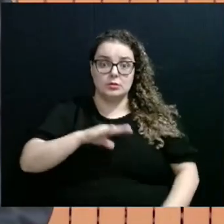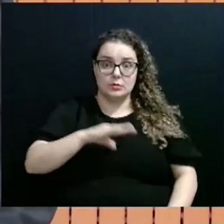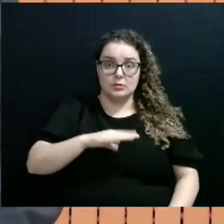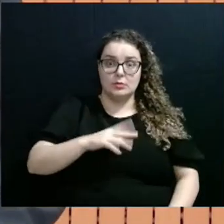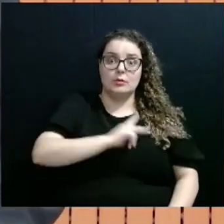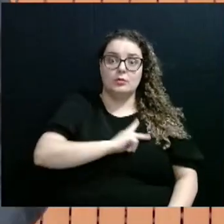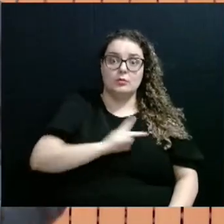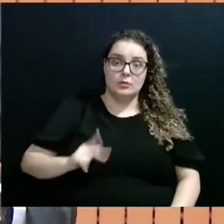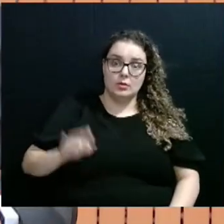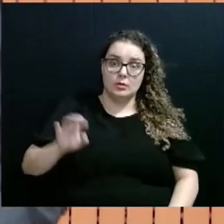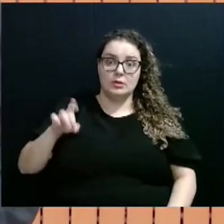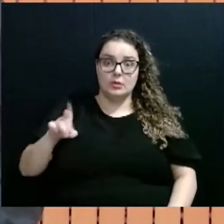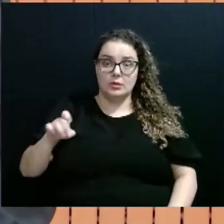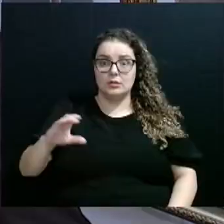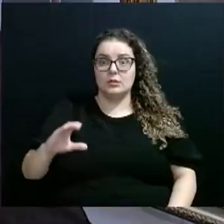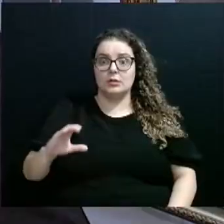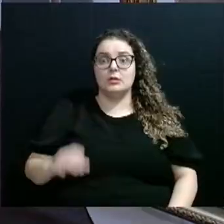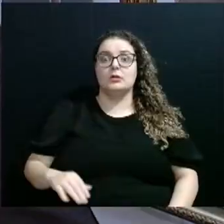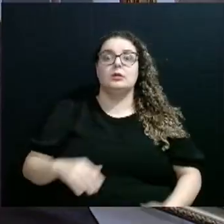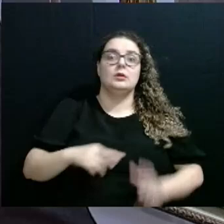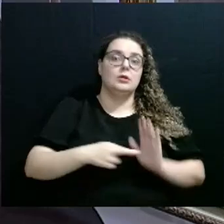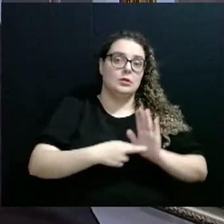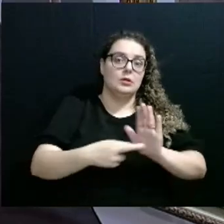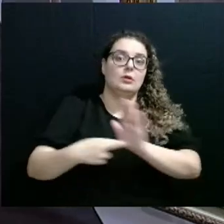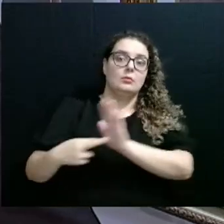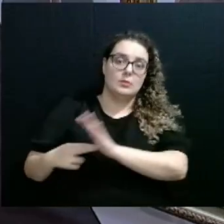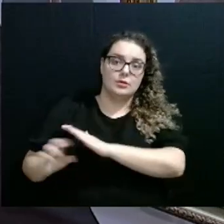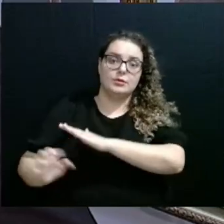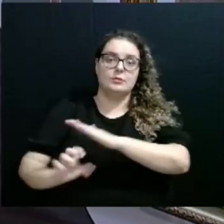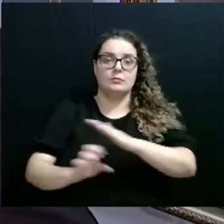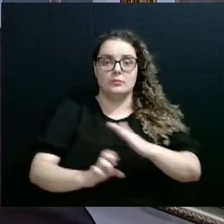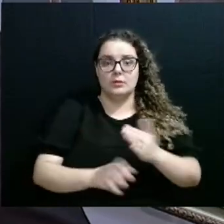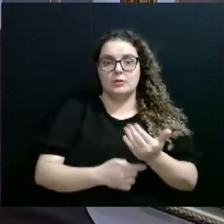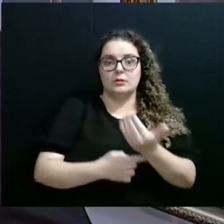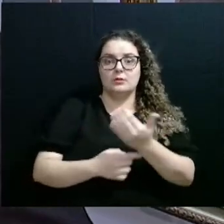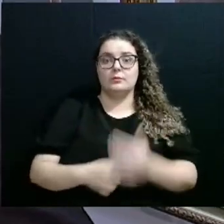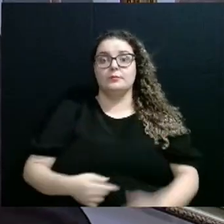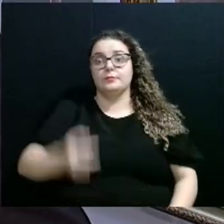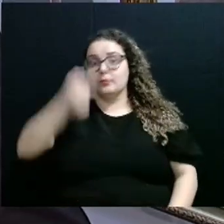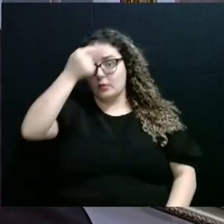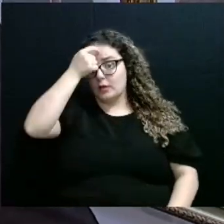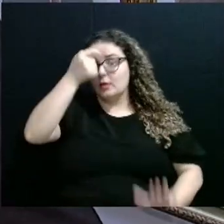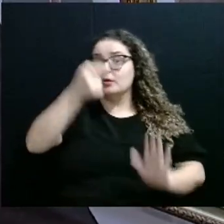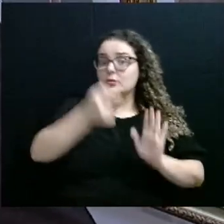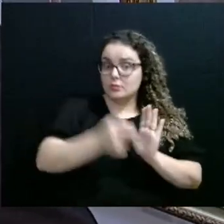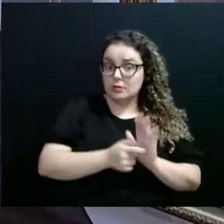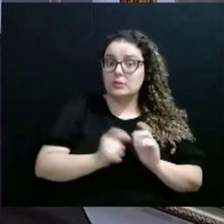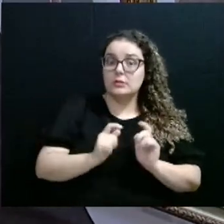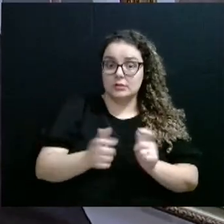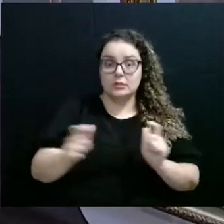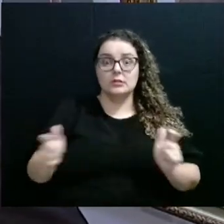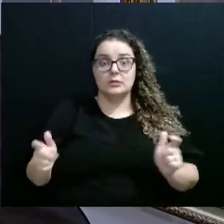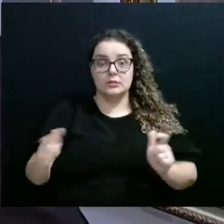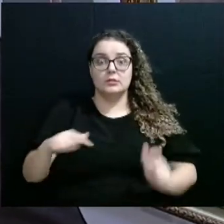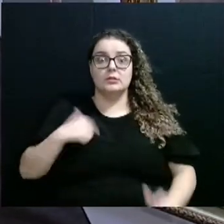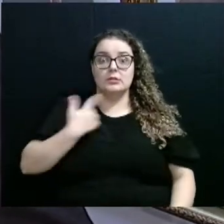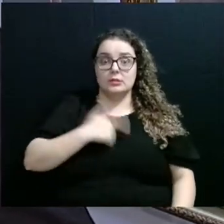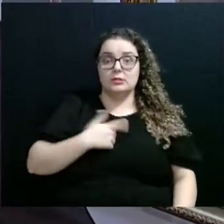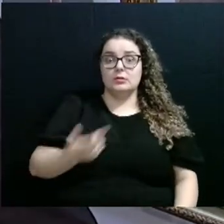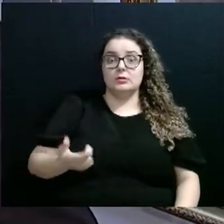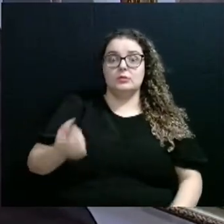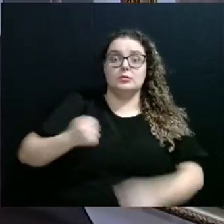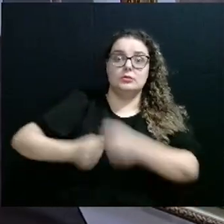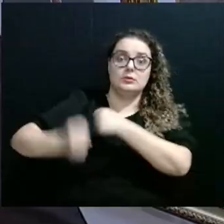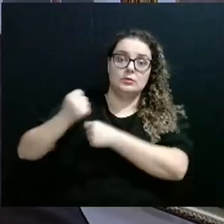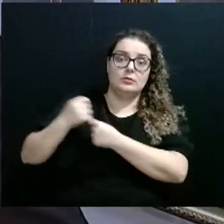e representantes de empresas de tecnologia. Inteligência artificial é algo que vem crescendo, né? A gente, alguns anos atrás, 2 anos